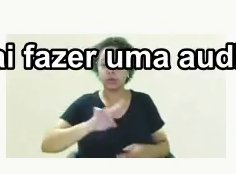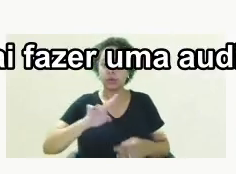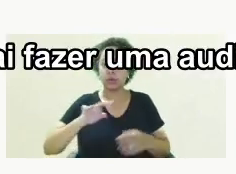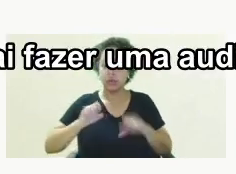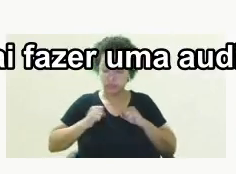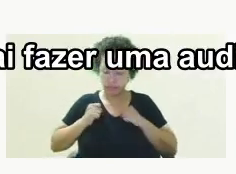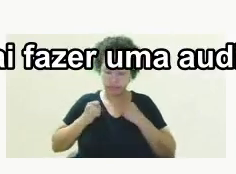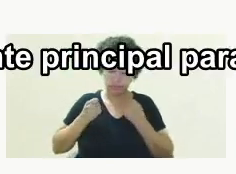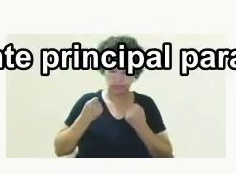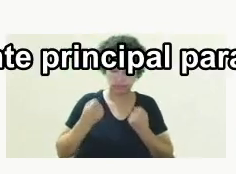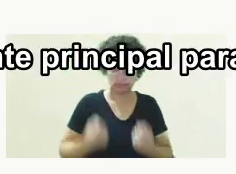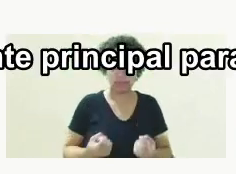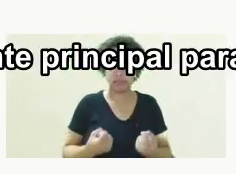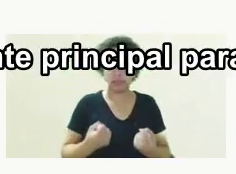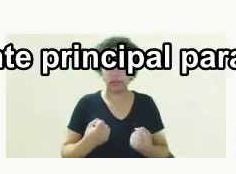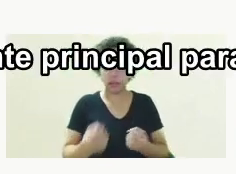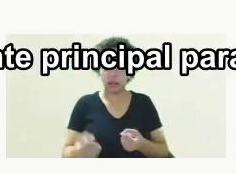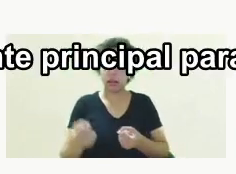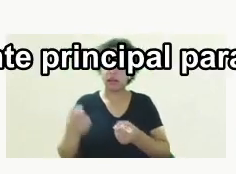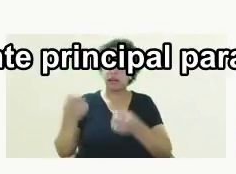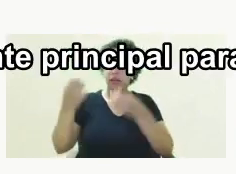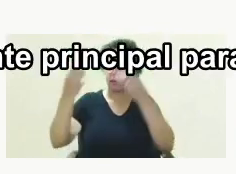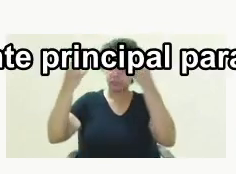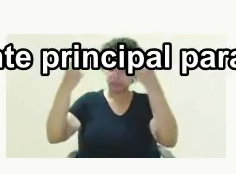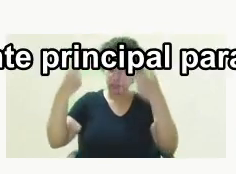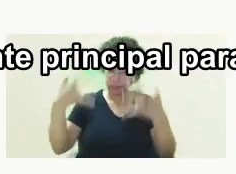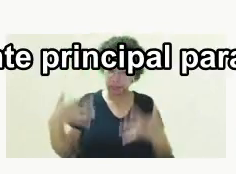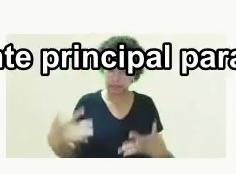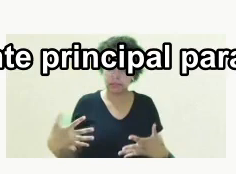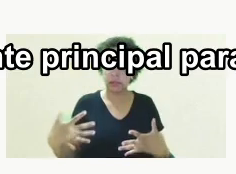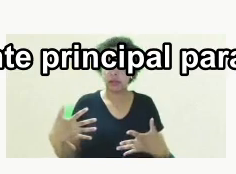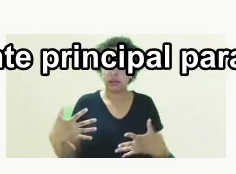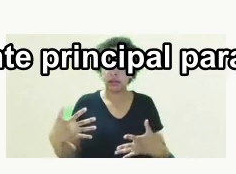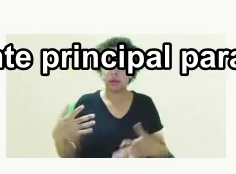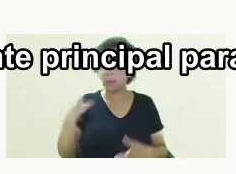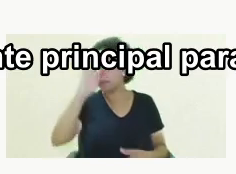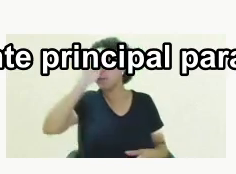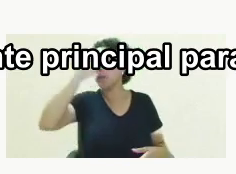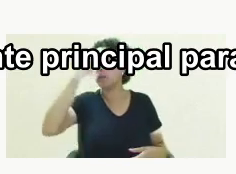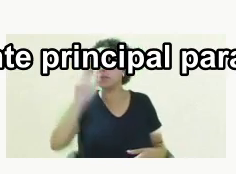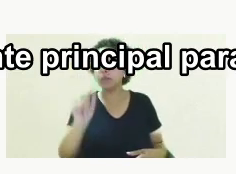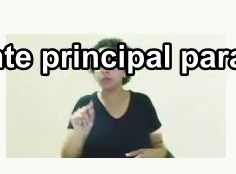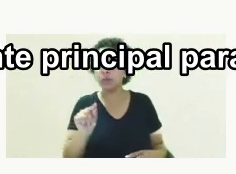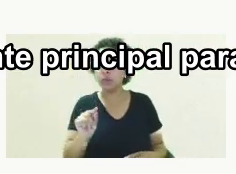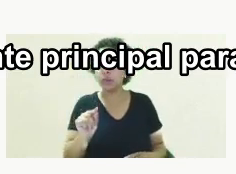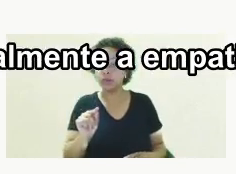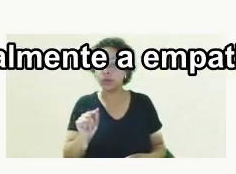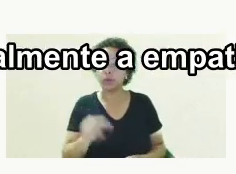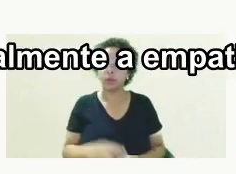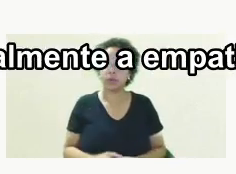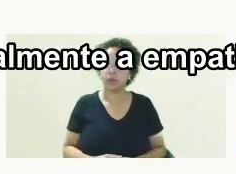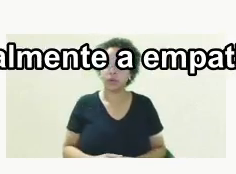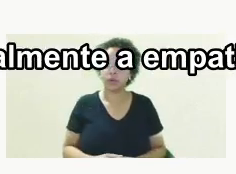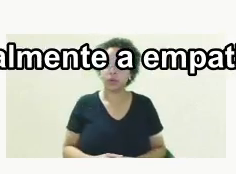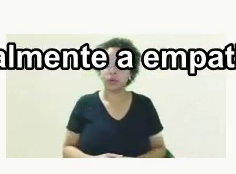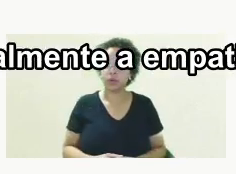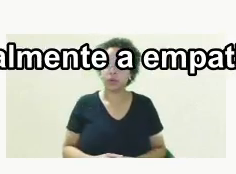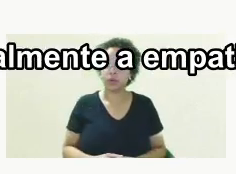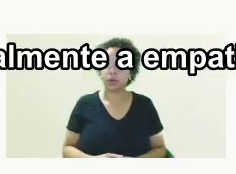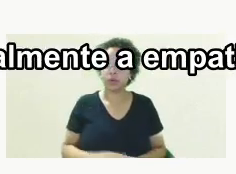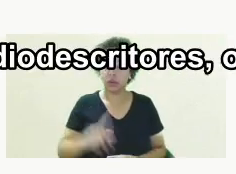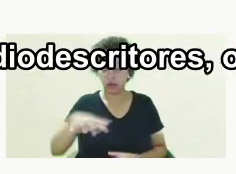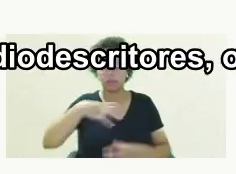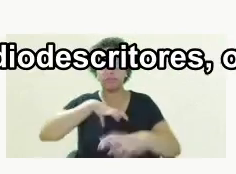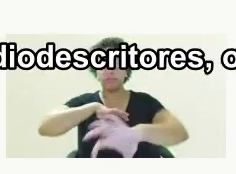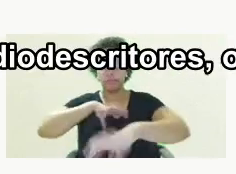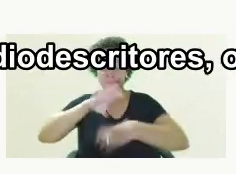quando a gente vai fazer uma audiodescrição, e eu diria que o ingrediente principal para fazer aí essa mágica seria realmente a empatia,